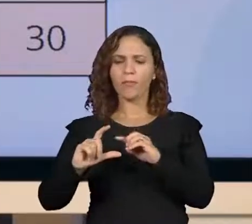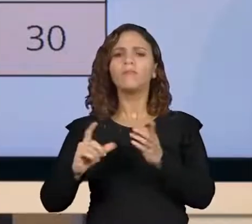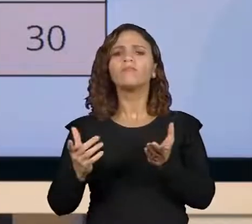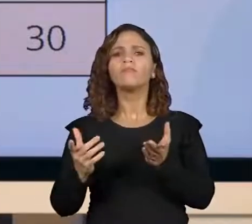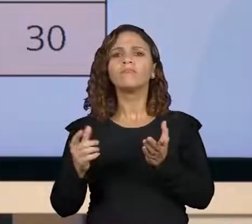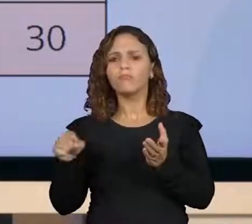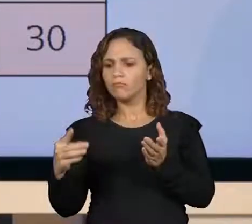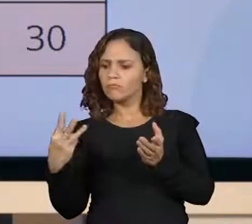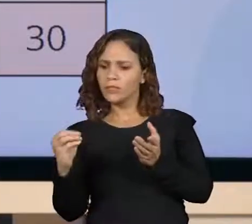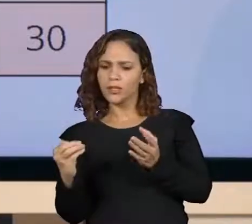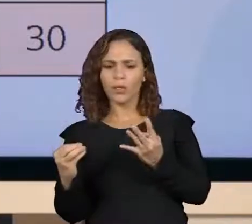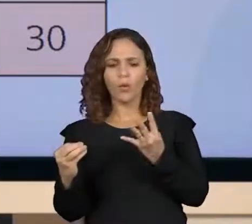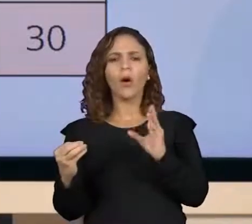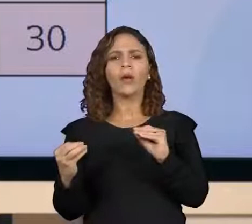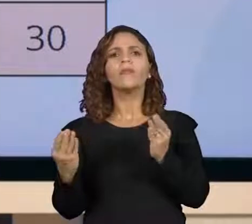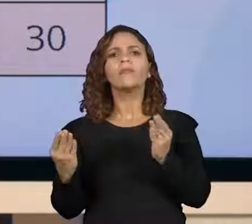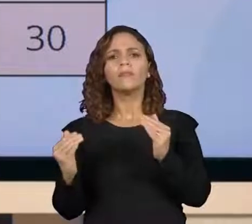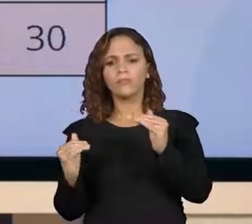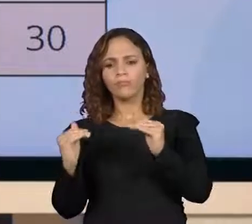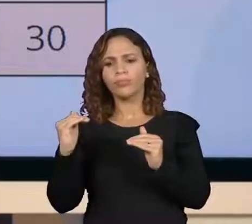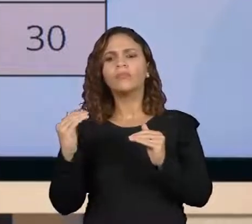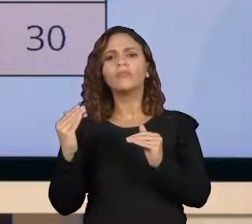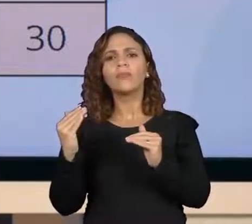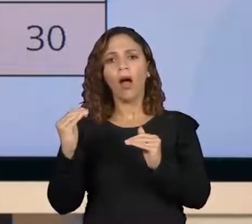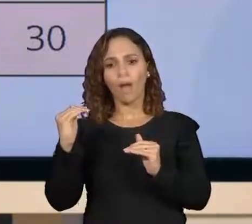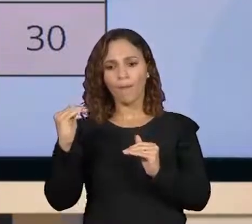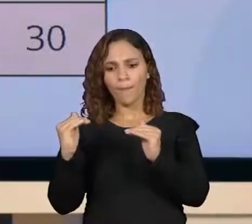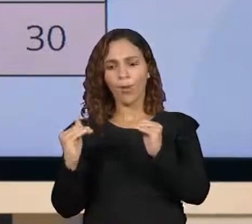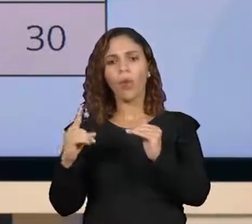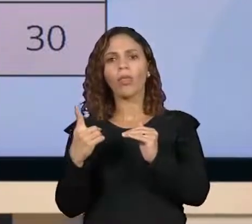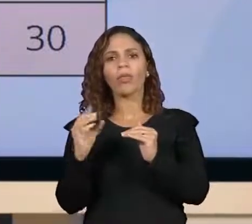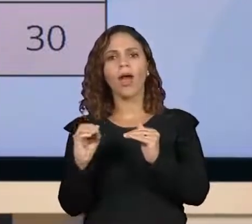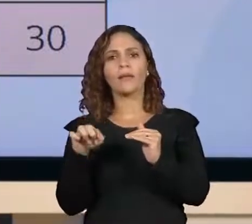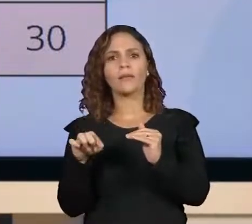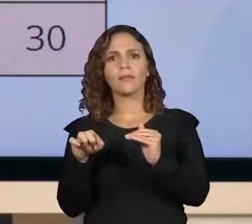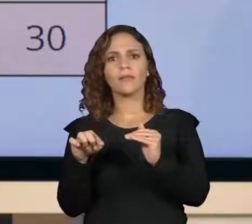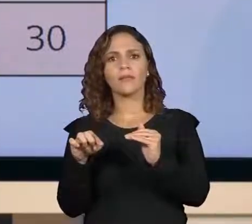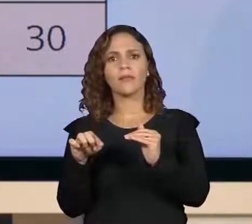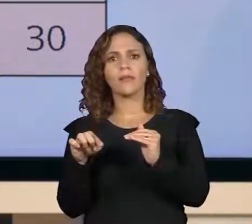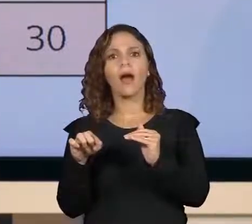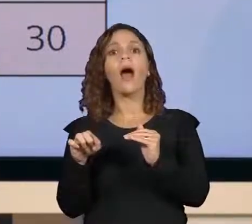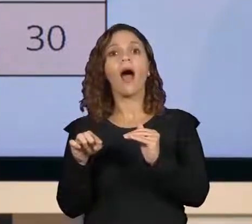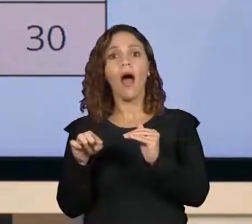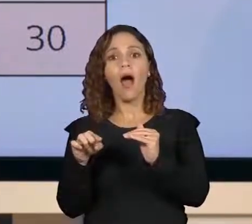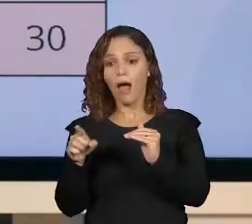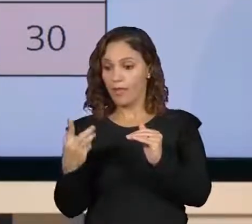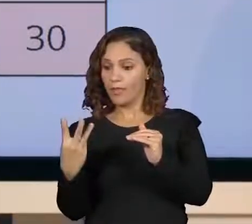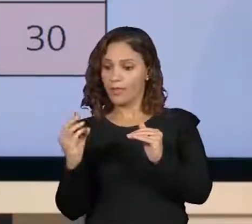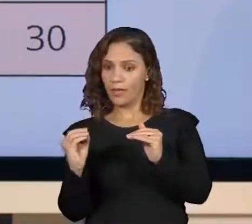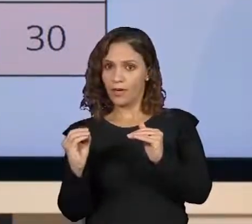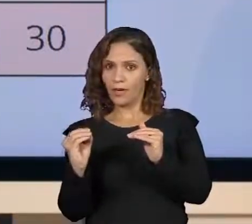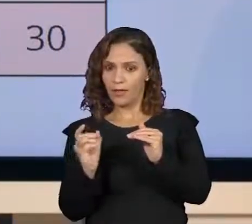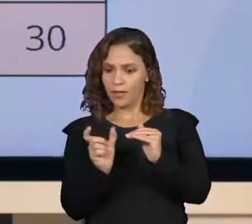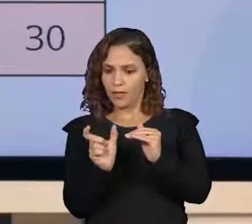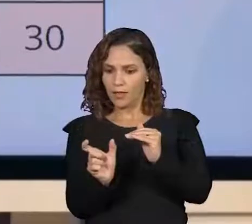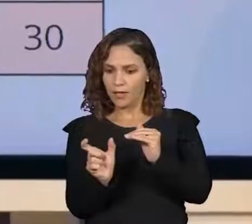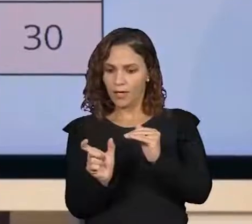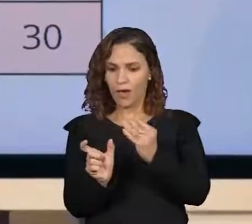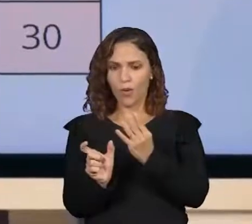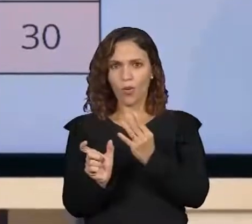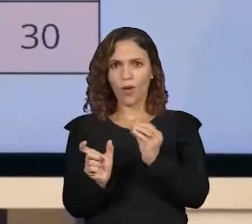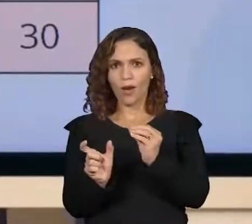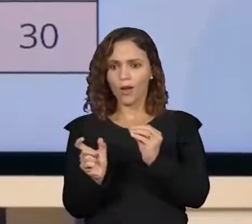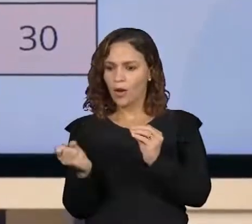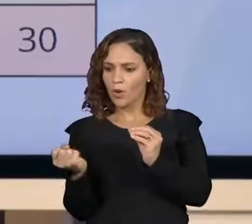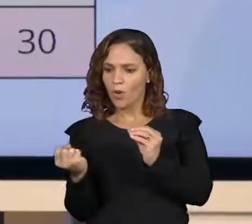para o 40? Ela cresceu 10. Então, ela aumentou 10.